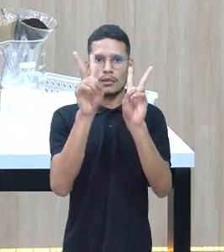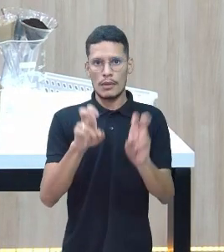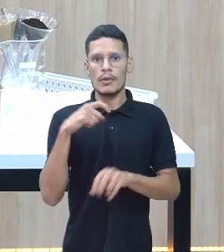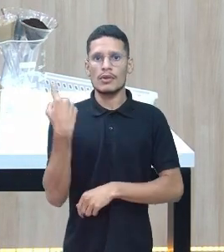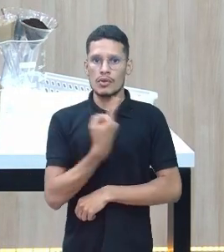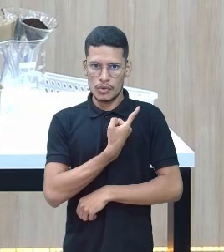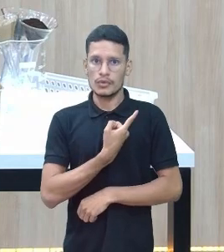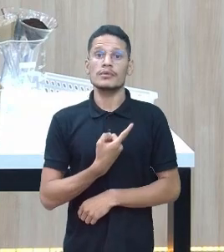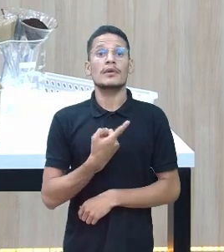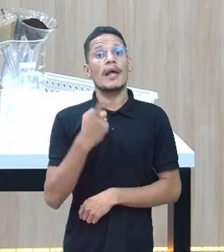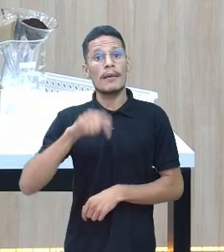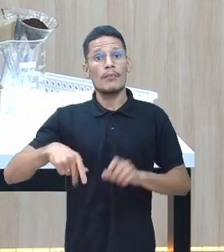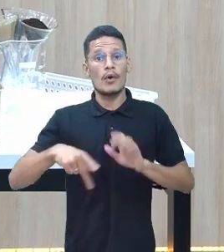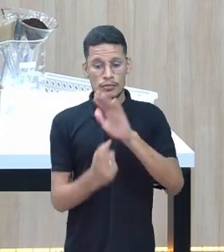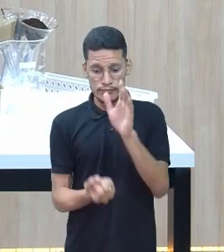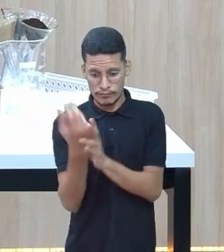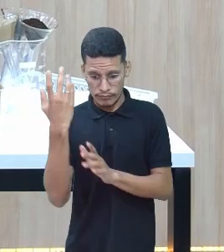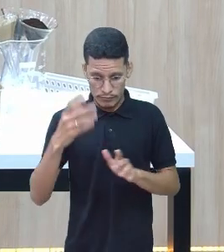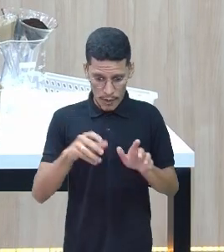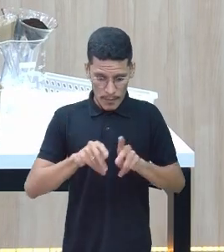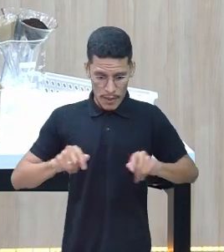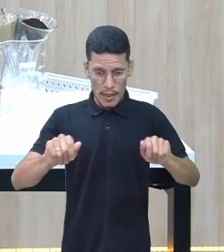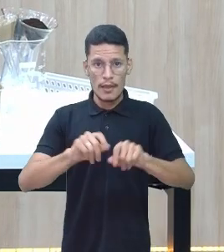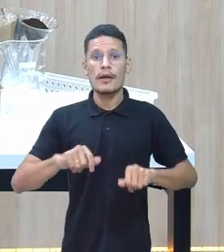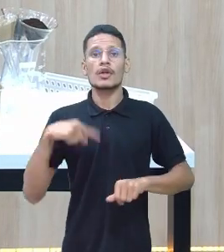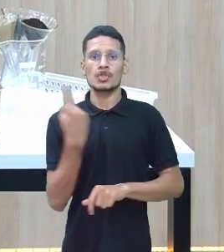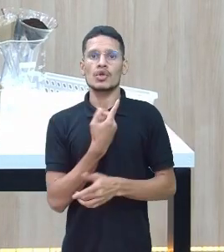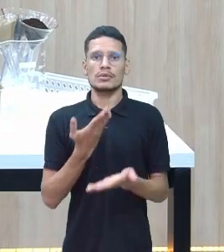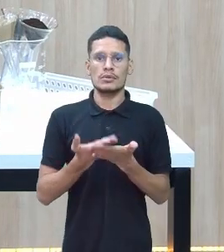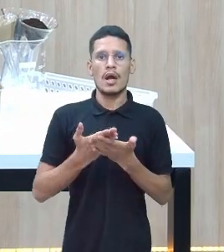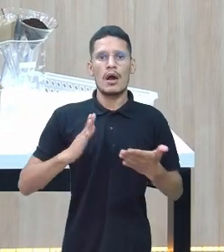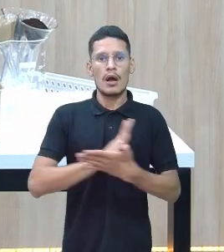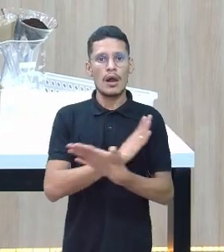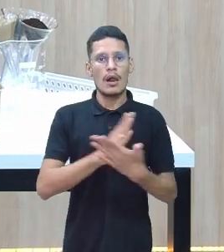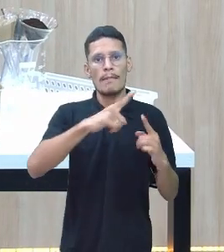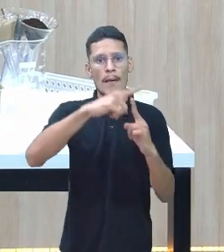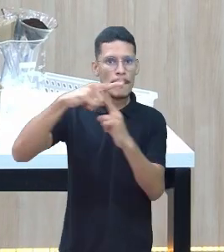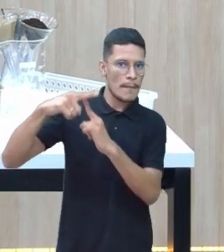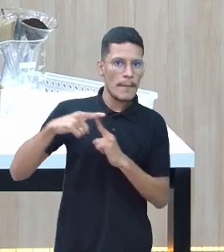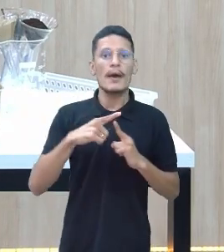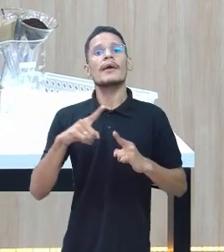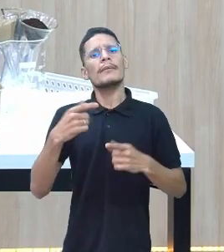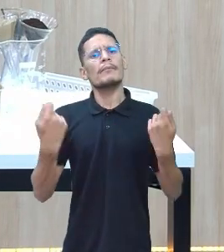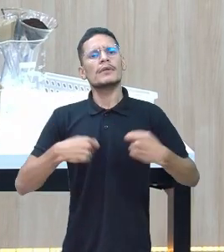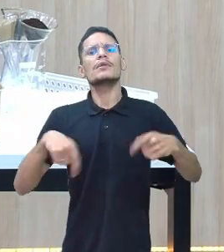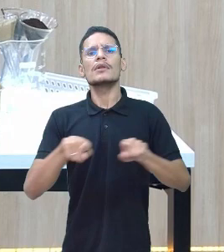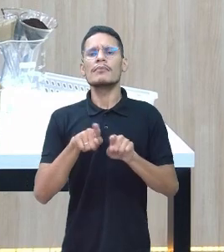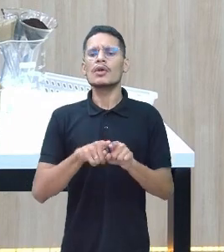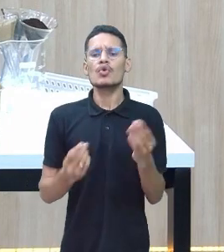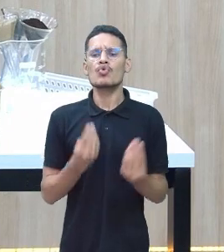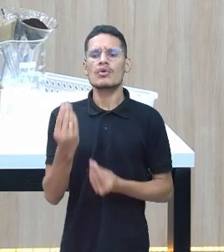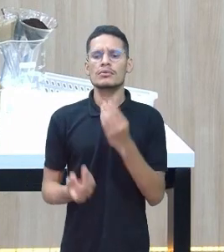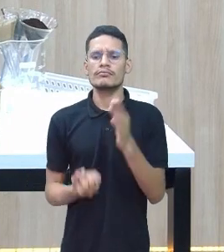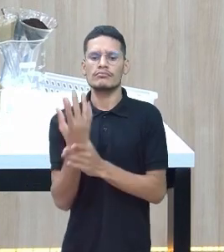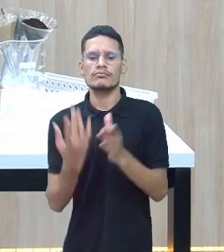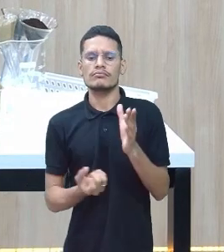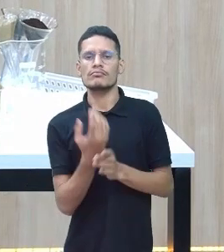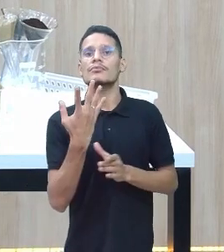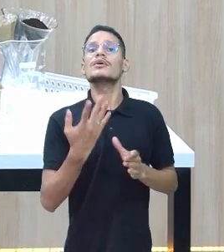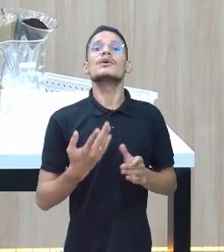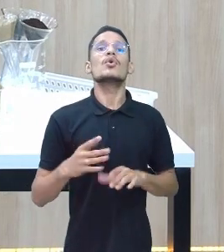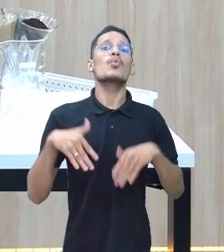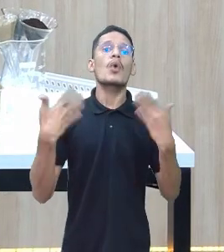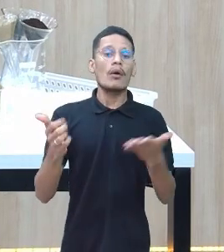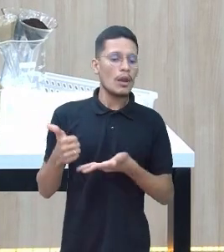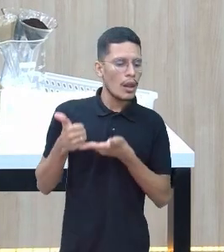formação dos solos. Nós vamos ver alguns tipos de solo e é preciso a gente saber como é que esses solos se formaram, quais são os contribuintes,